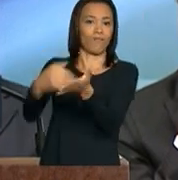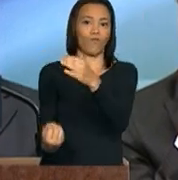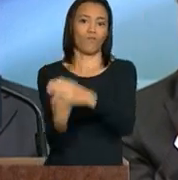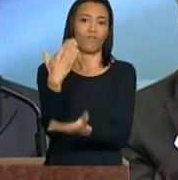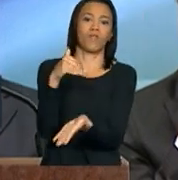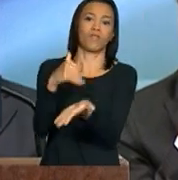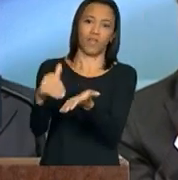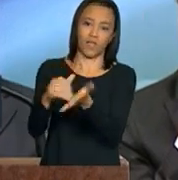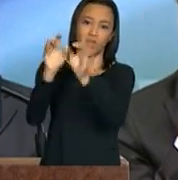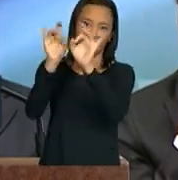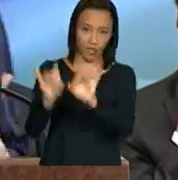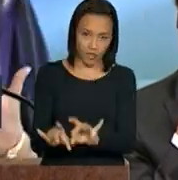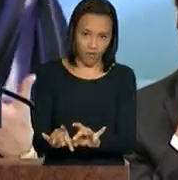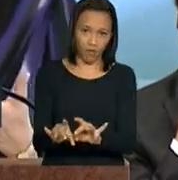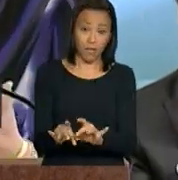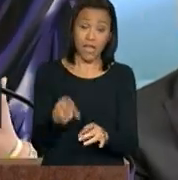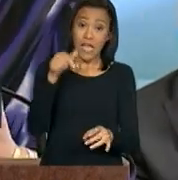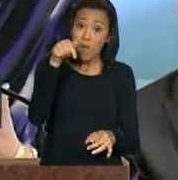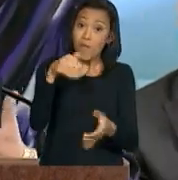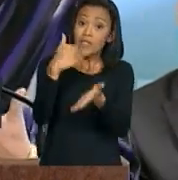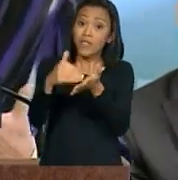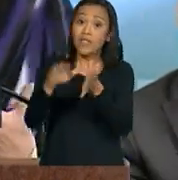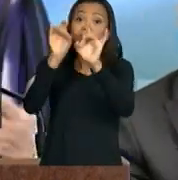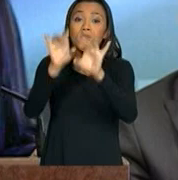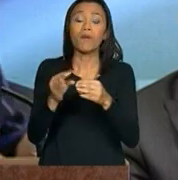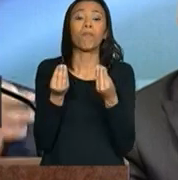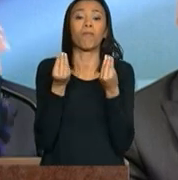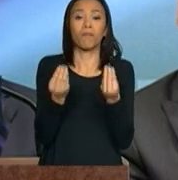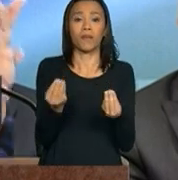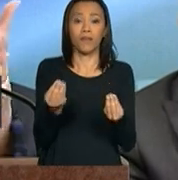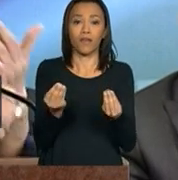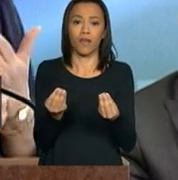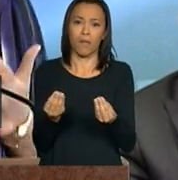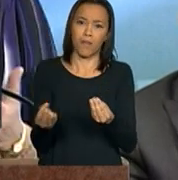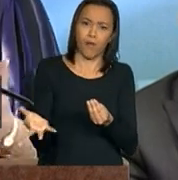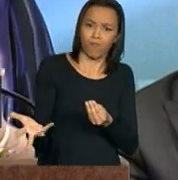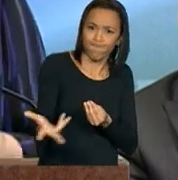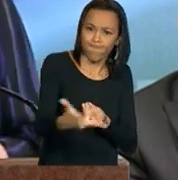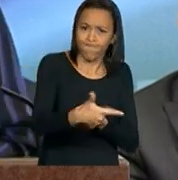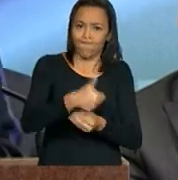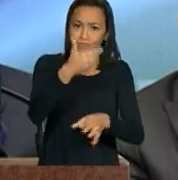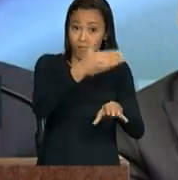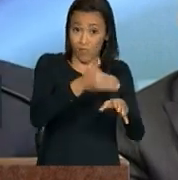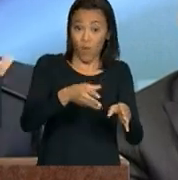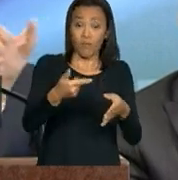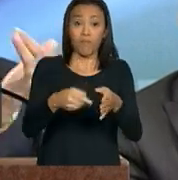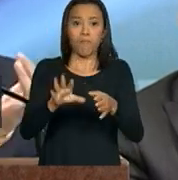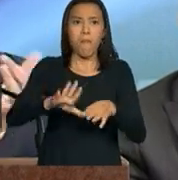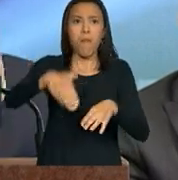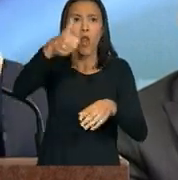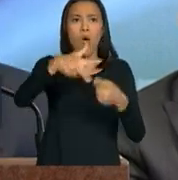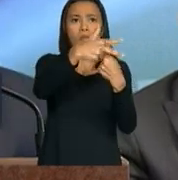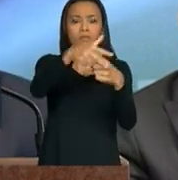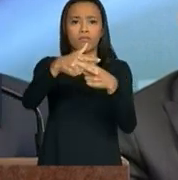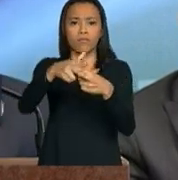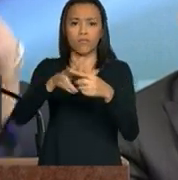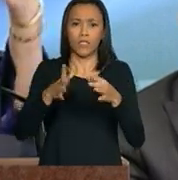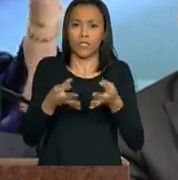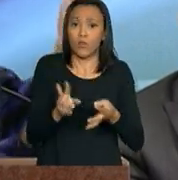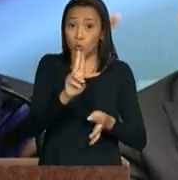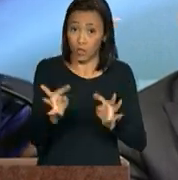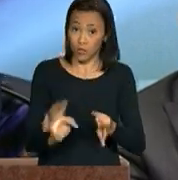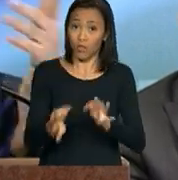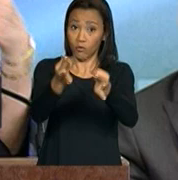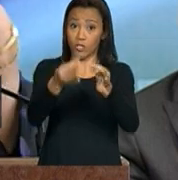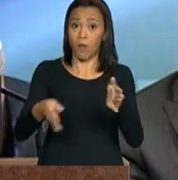especial uma secretaria especial para qualificar os nossos aeroportos é óbvio que é paraa copa